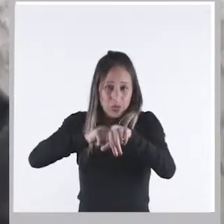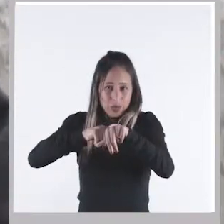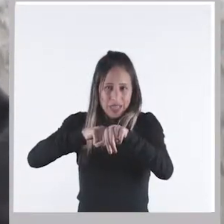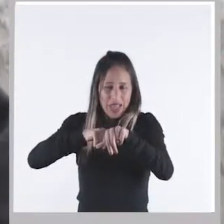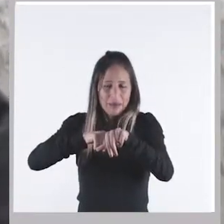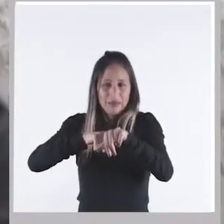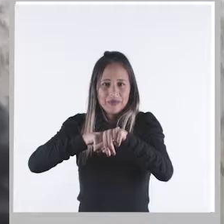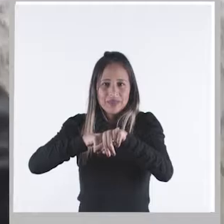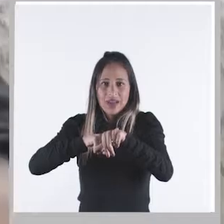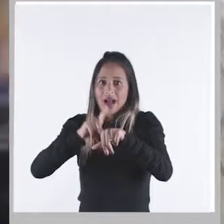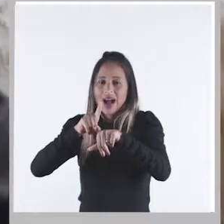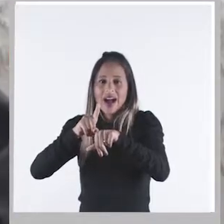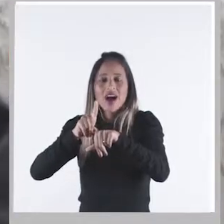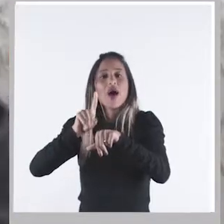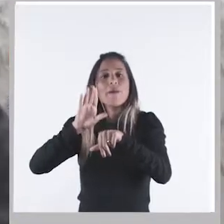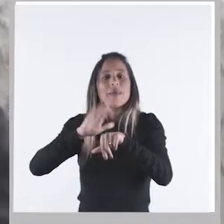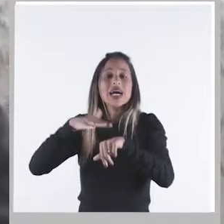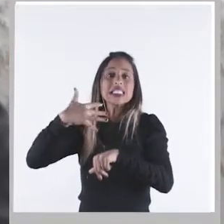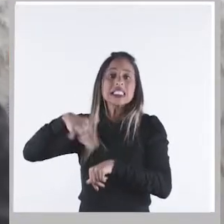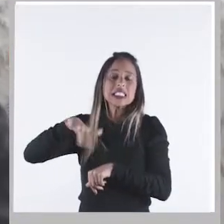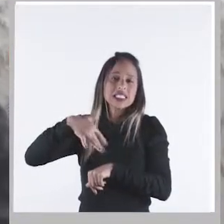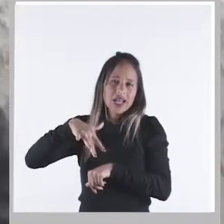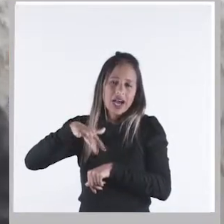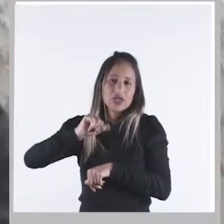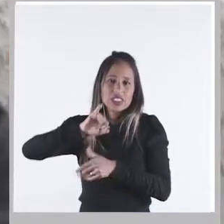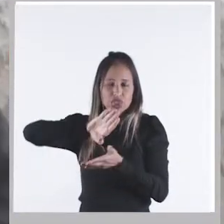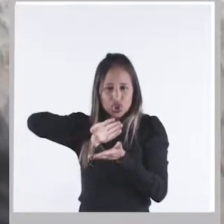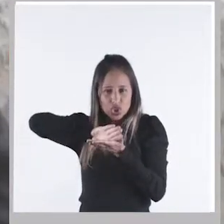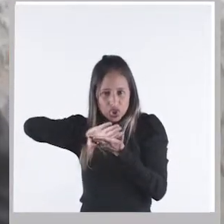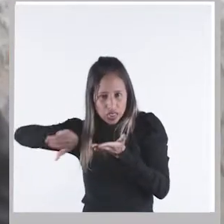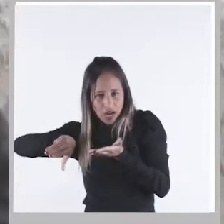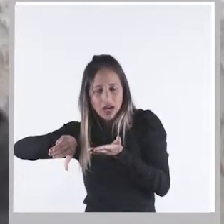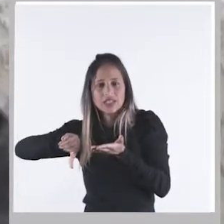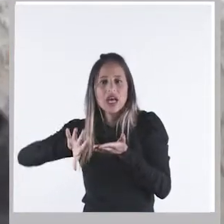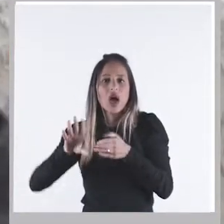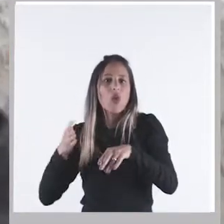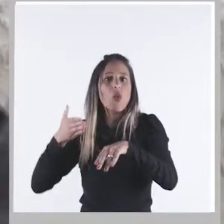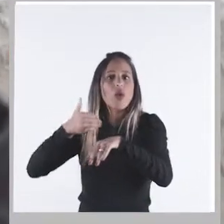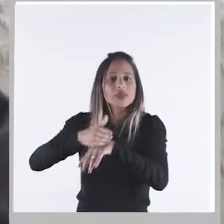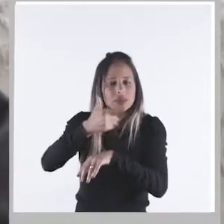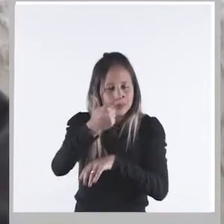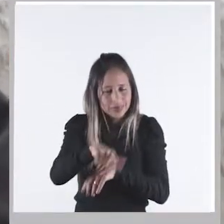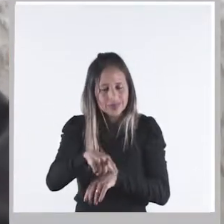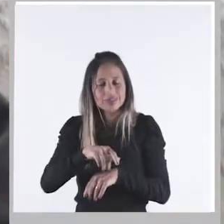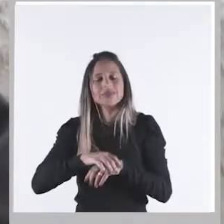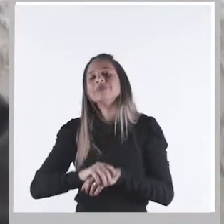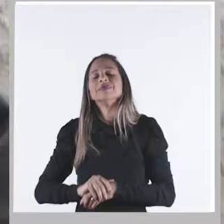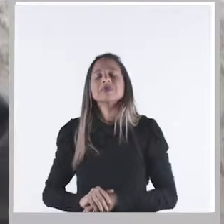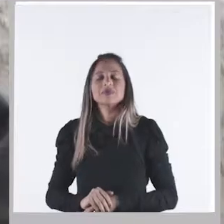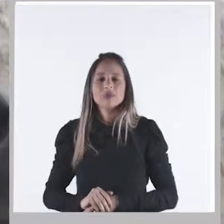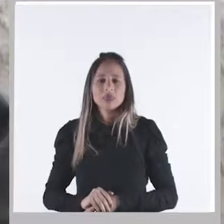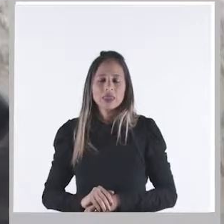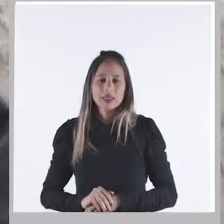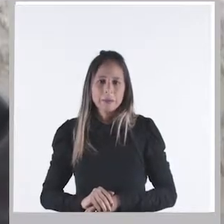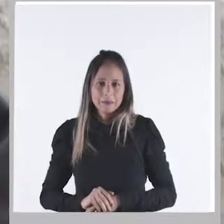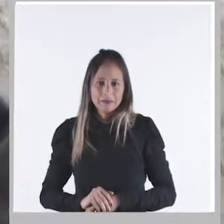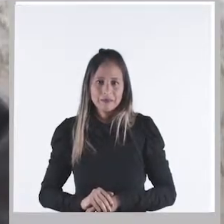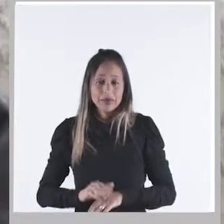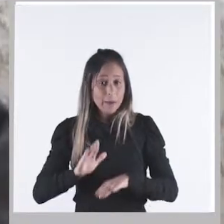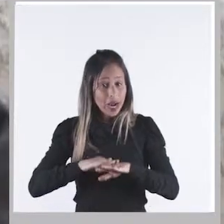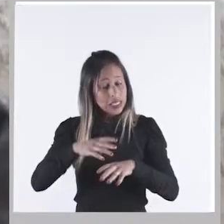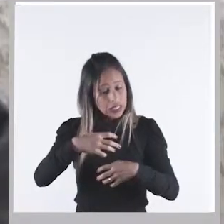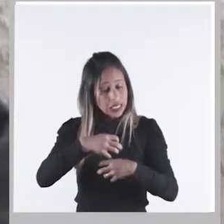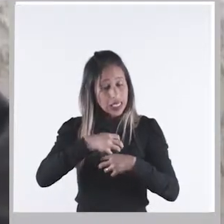aí ficaria mais caro se tirasse uma pessoa, e aí eu entrei novamente. Então foi mais